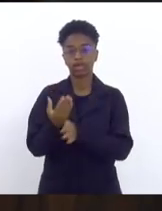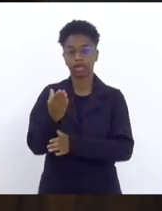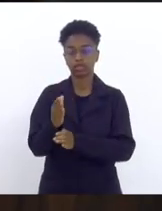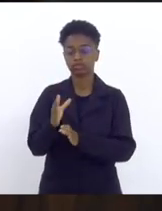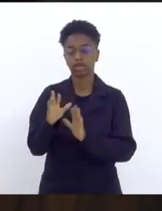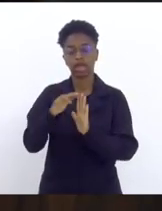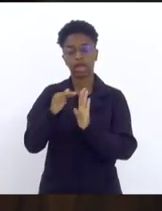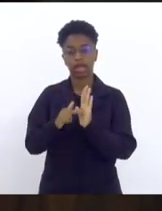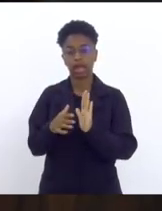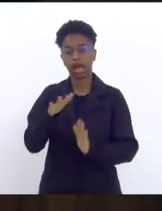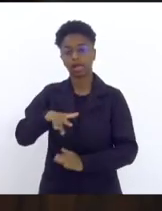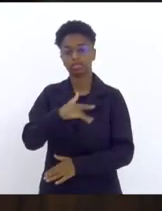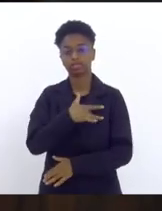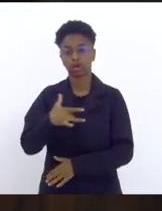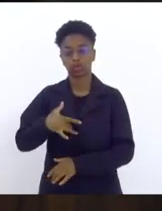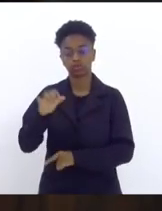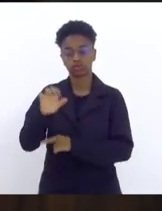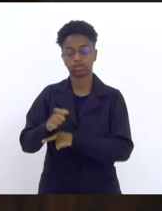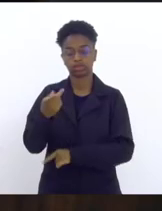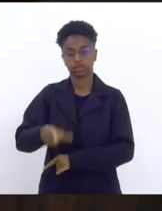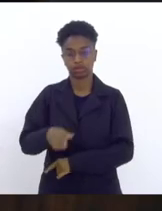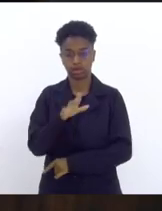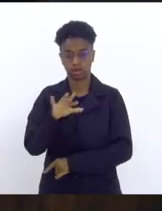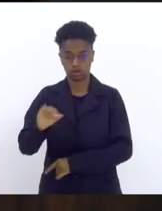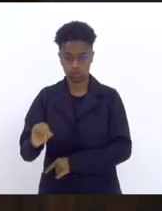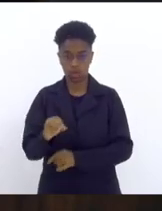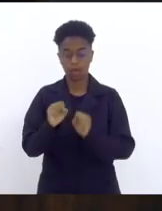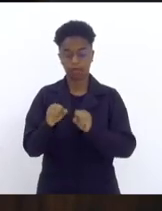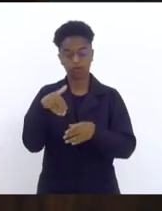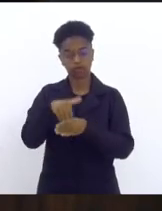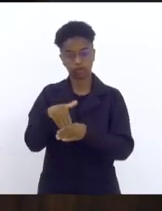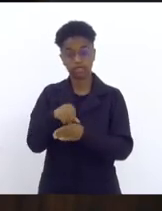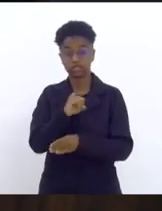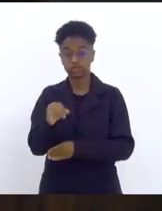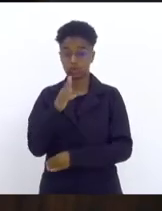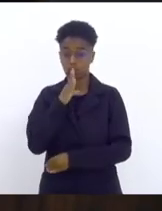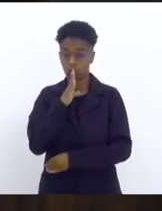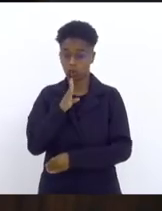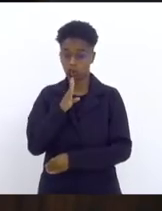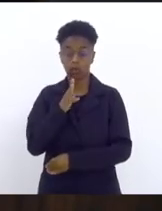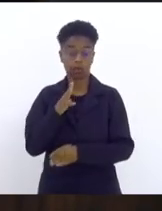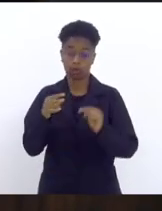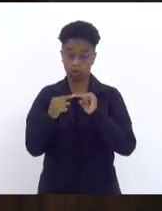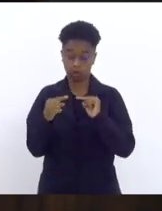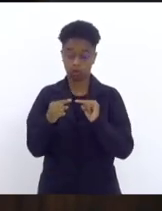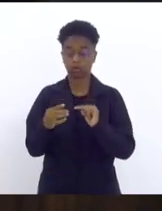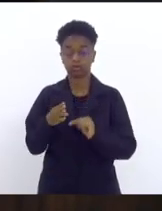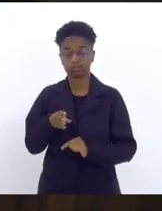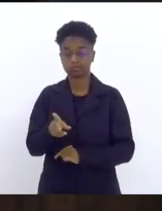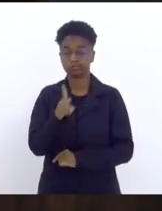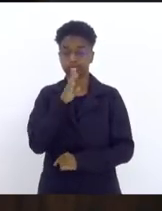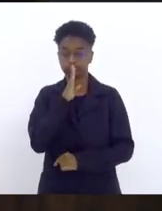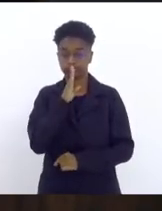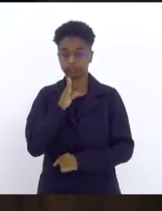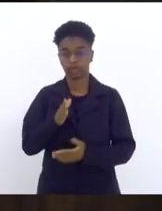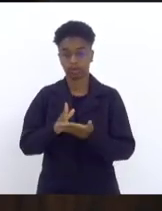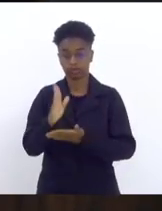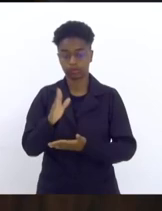Saúde do Estado do Rio de Janeiro em votação senhores e senhoras que aprovam permaneça Como estão aprovado